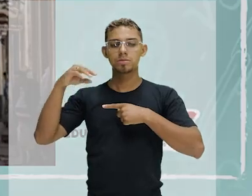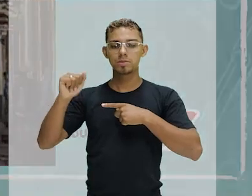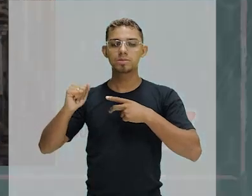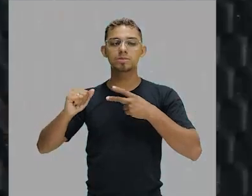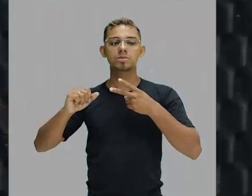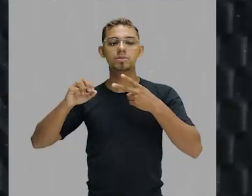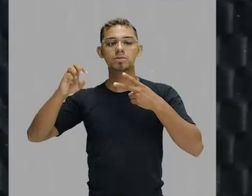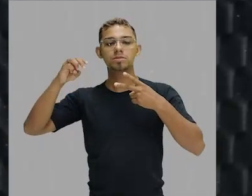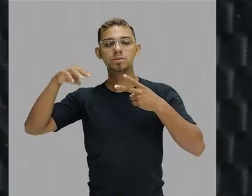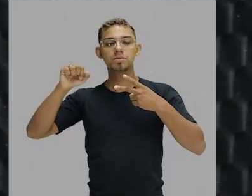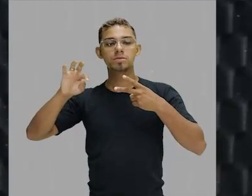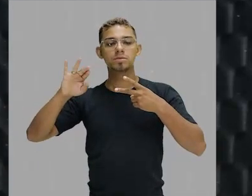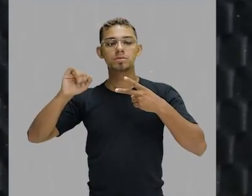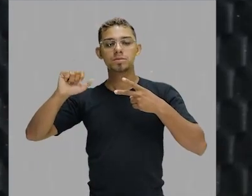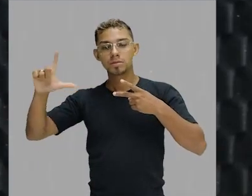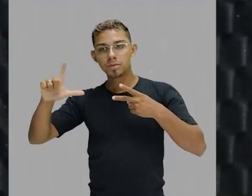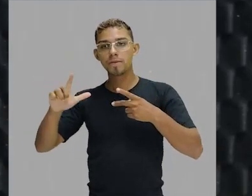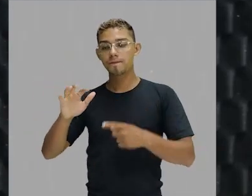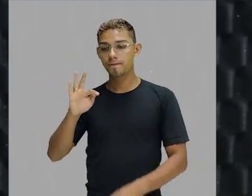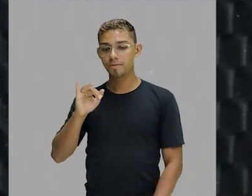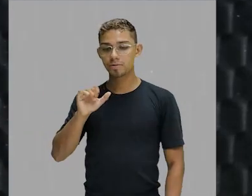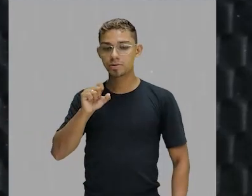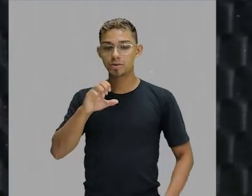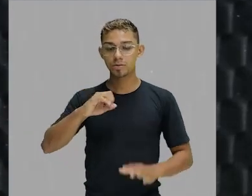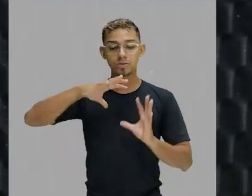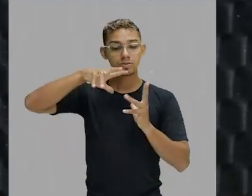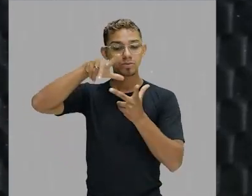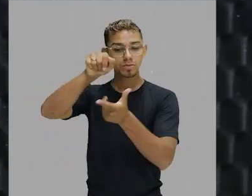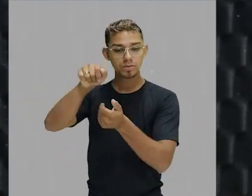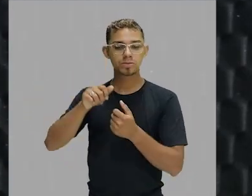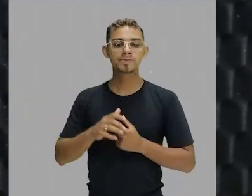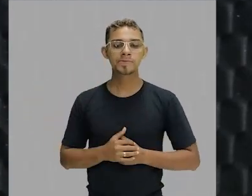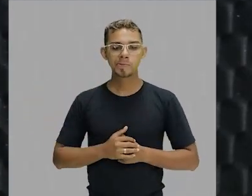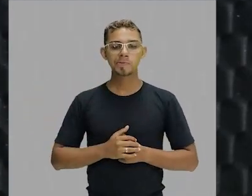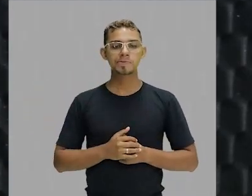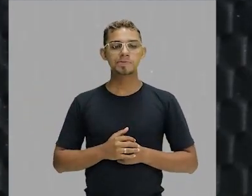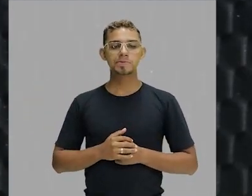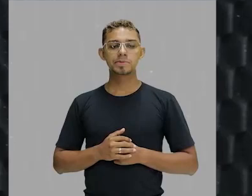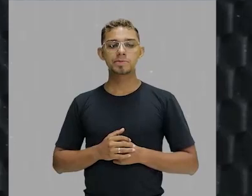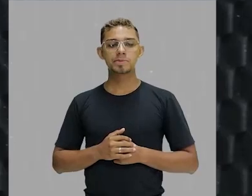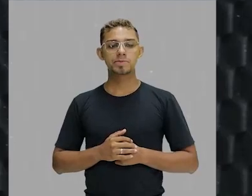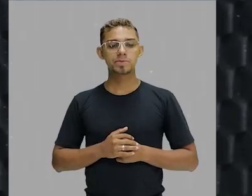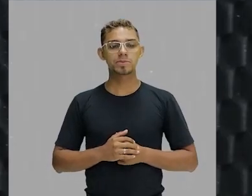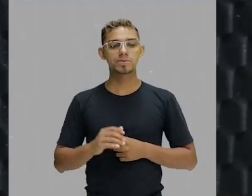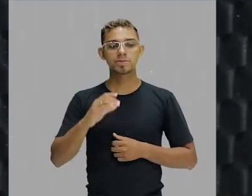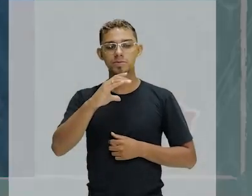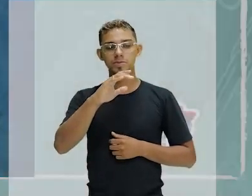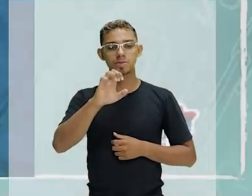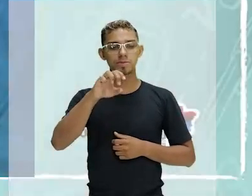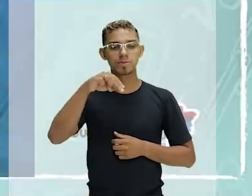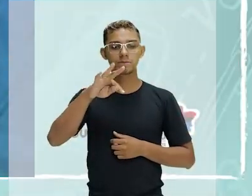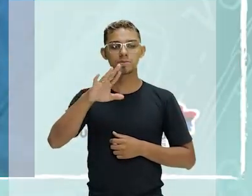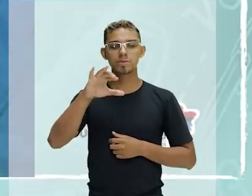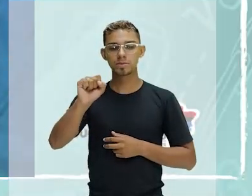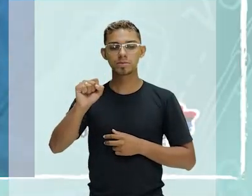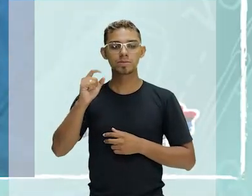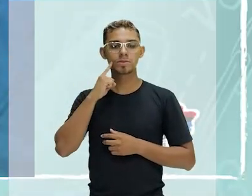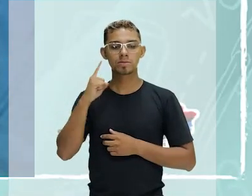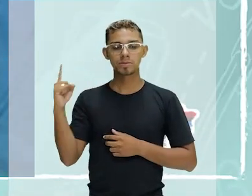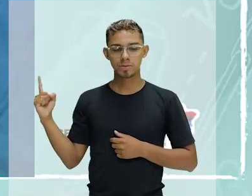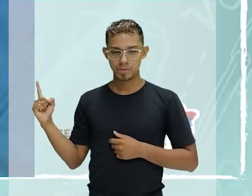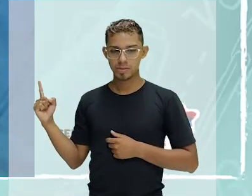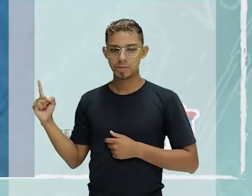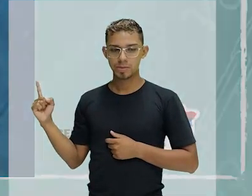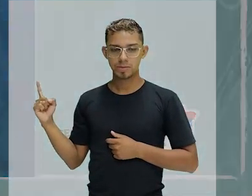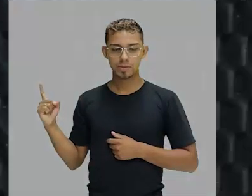patrimônio material físico mundial. Centro Histórico de Ouro Preto, em Minas Gerais. Próximo.